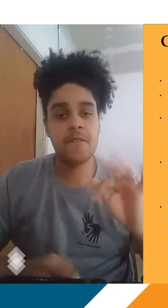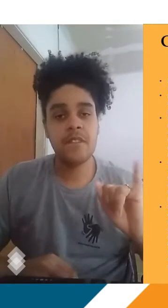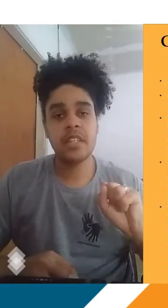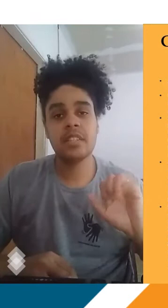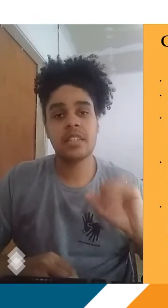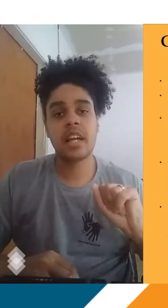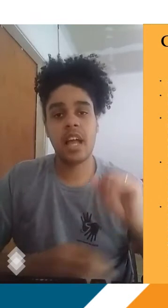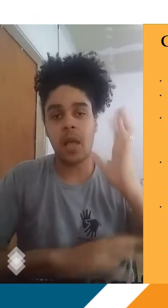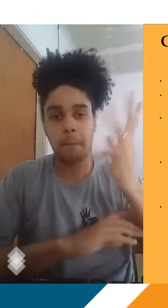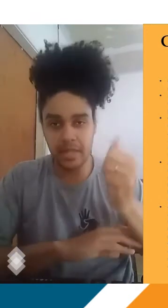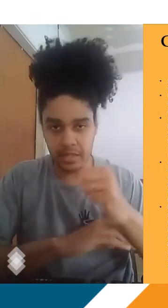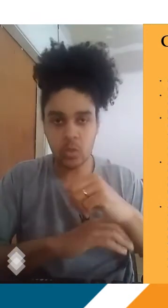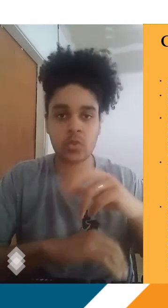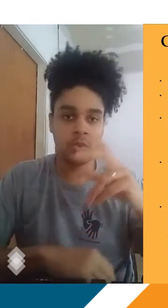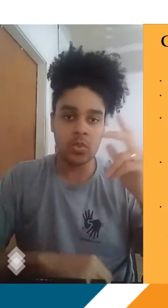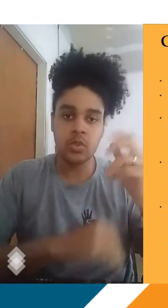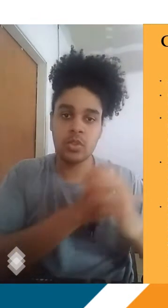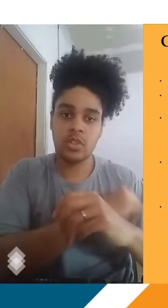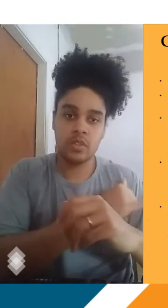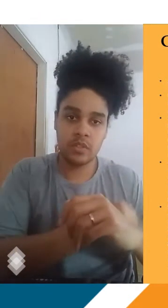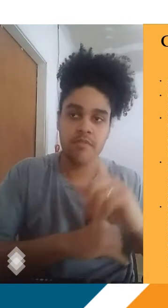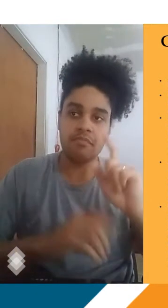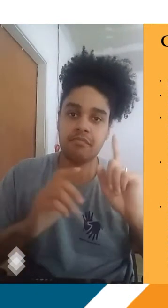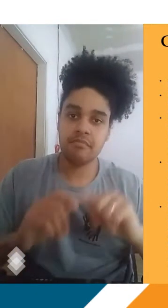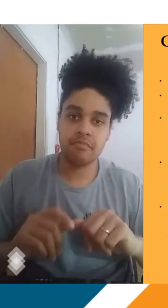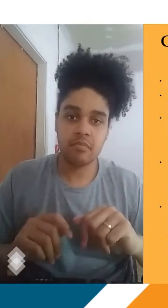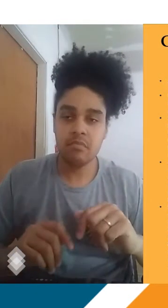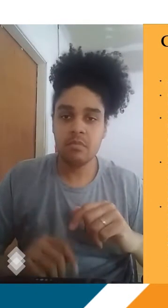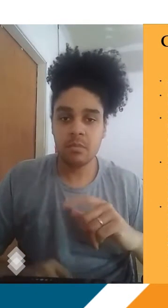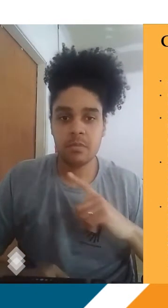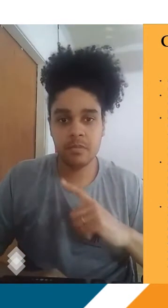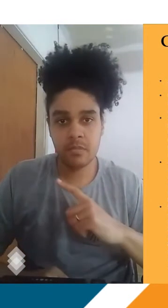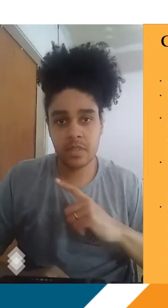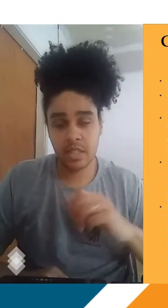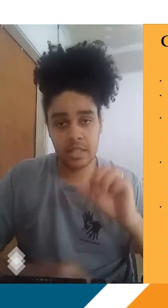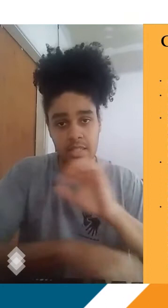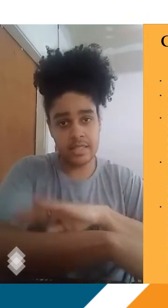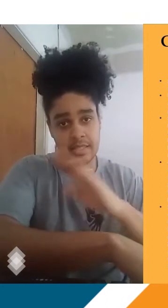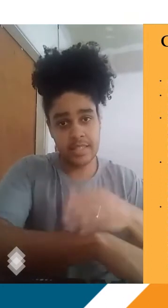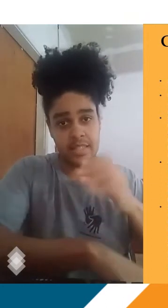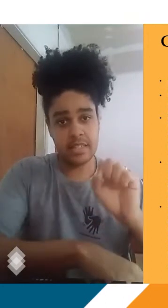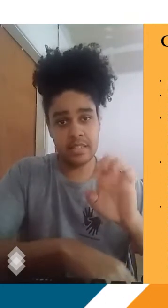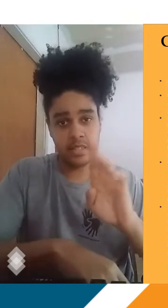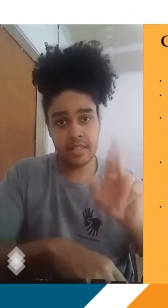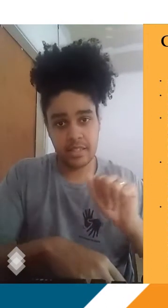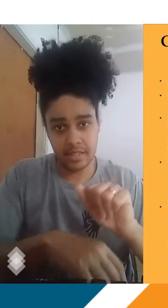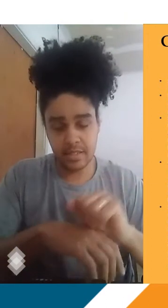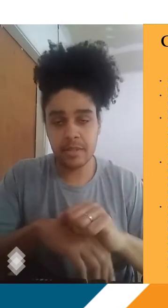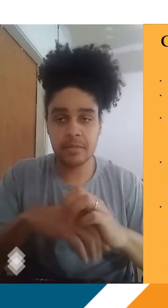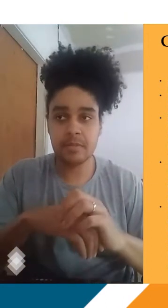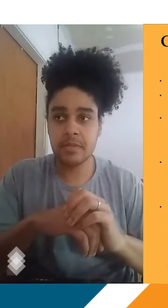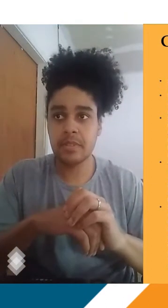características físico-ambientais do estado do Rio de Janeiro se dão da seguinte maneira: pela presença de serras, de maciços litorâneos